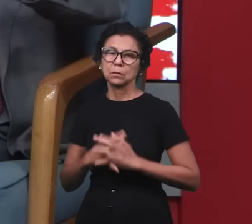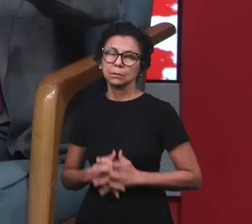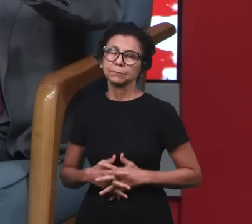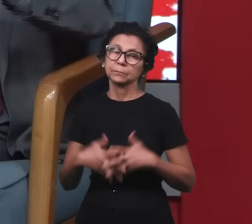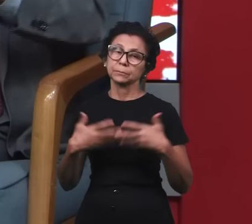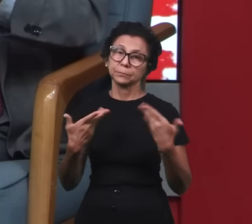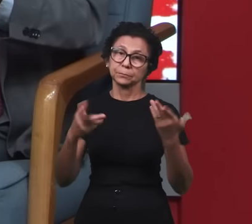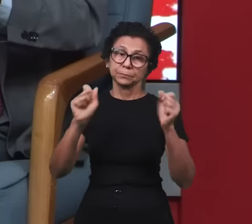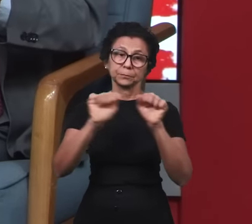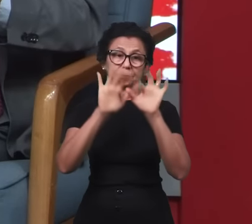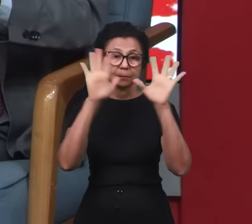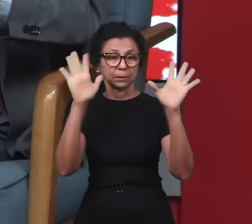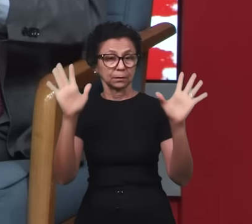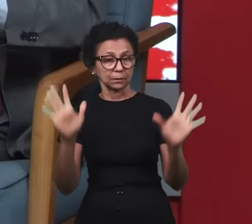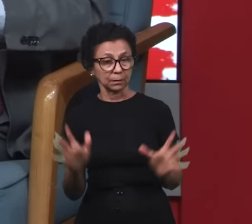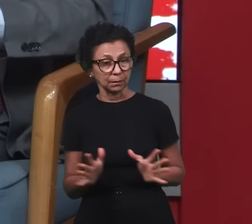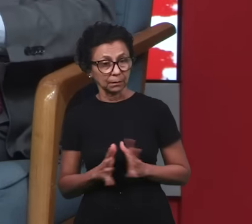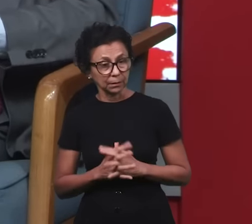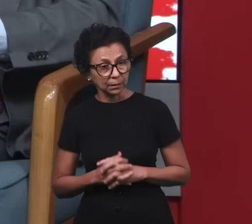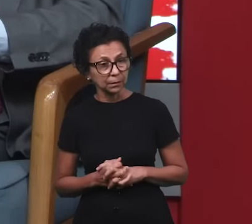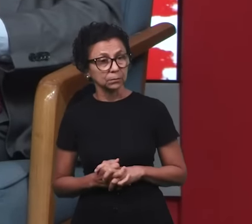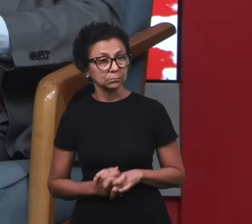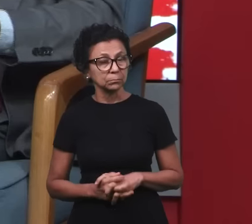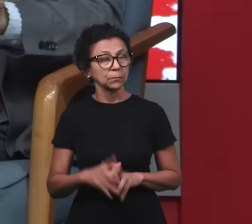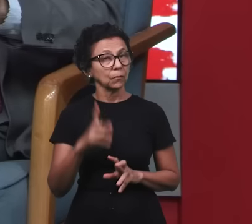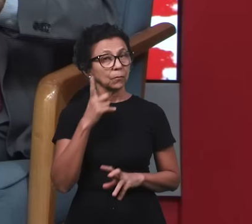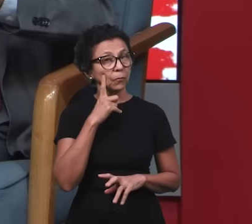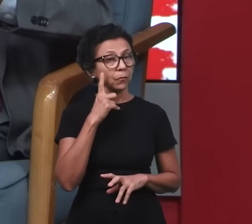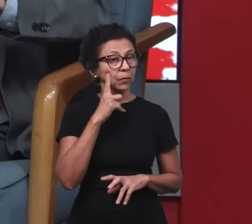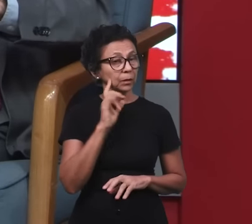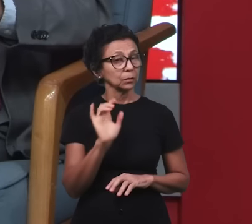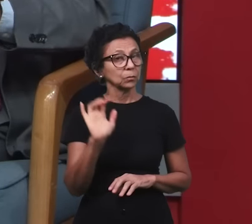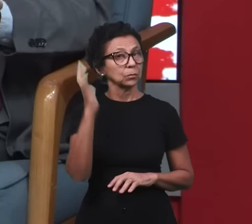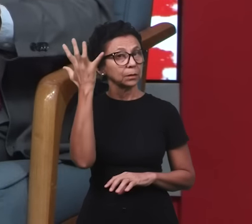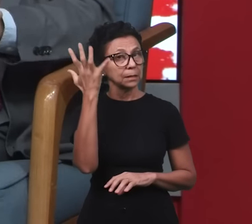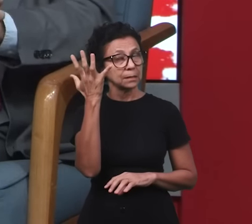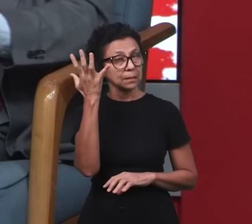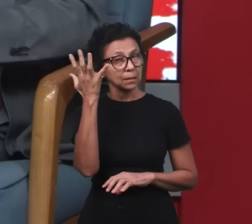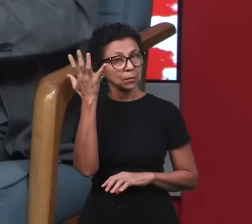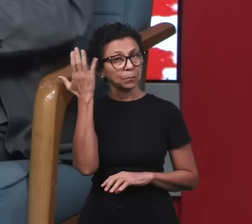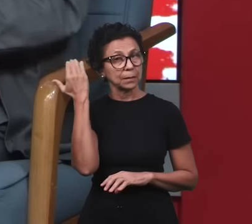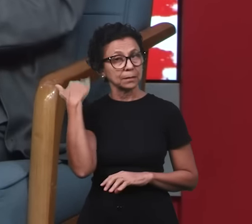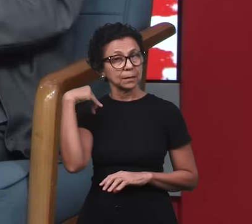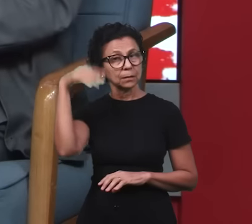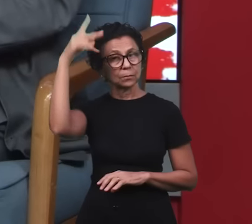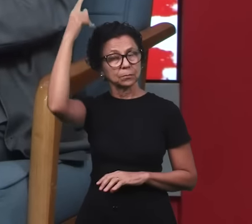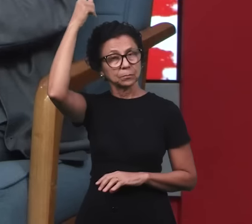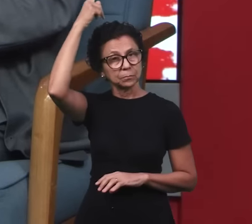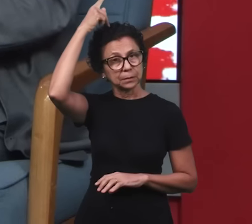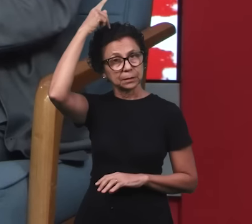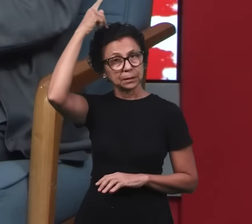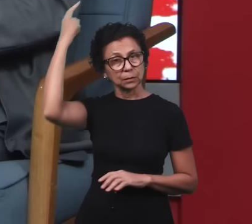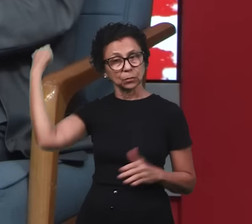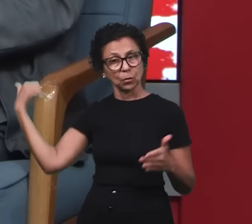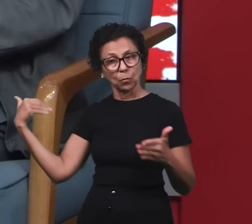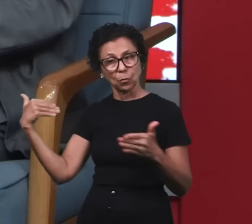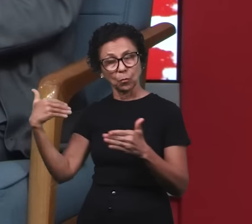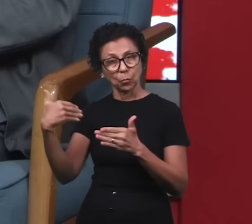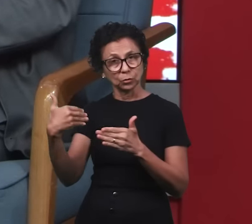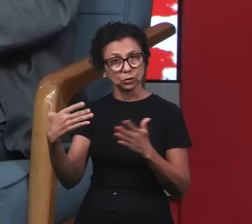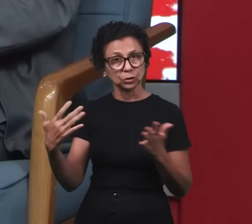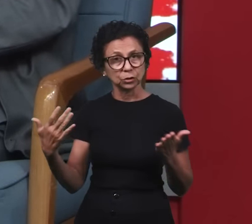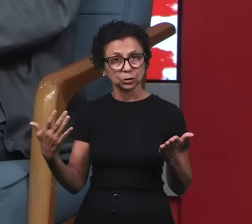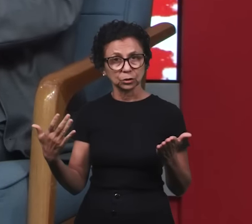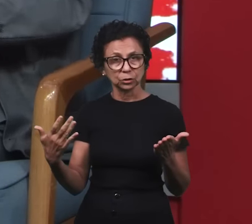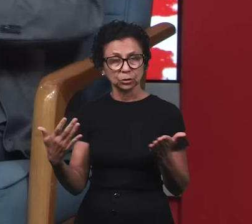baseado em tudo isso que acontece no Pentecostes, isso tem influência para que Paulo